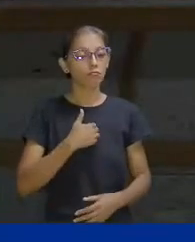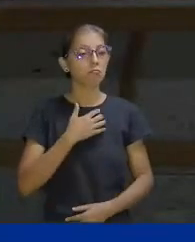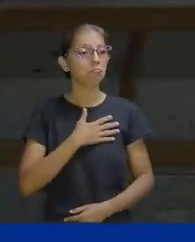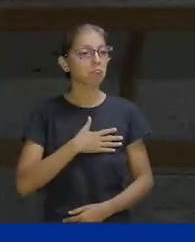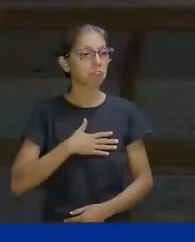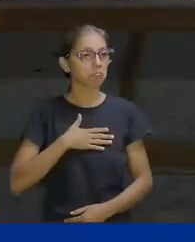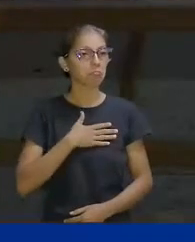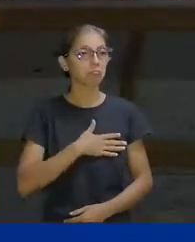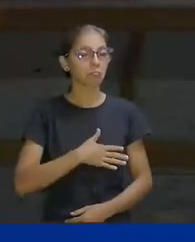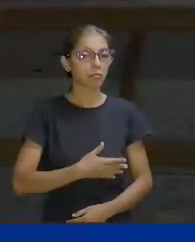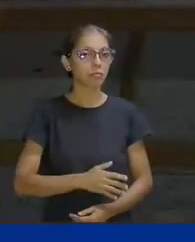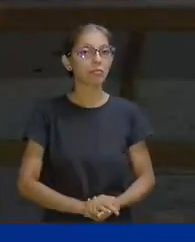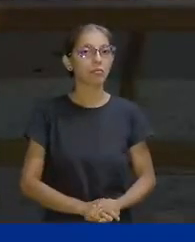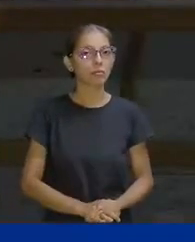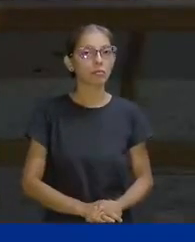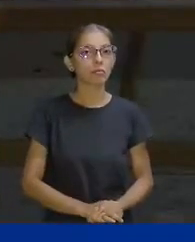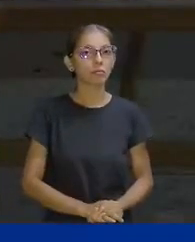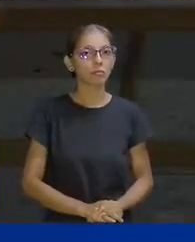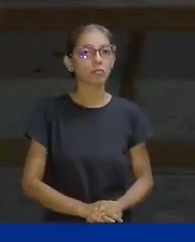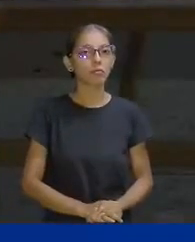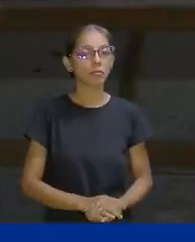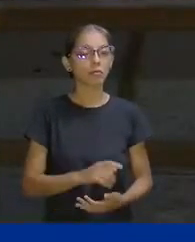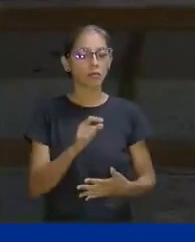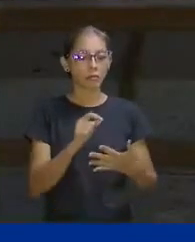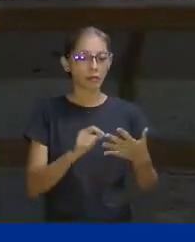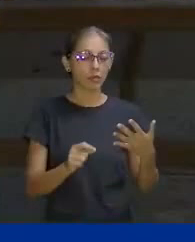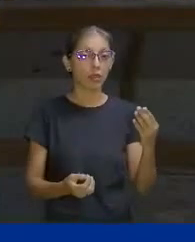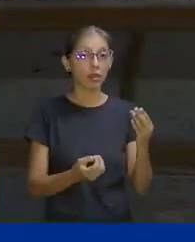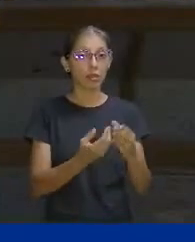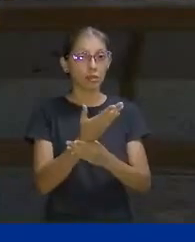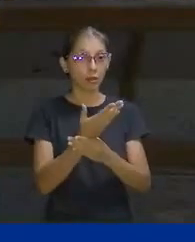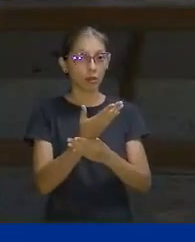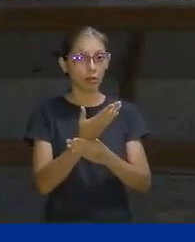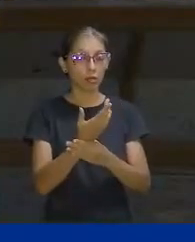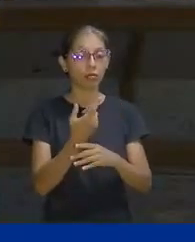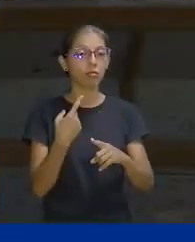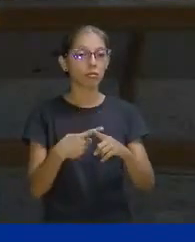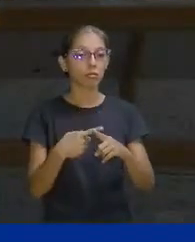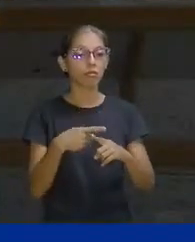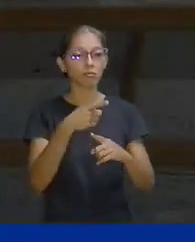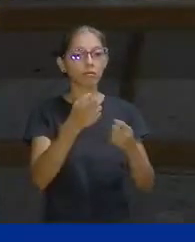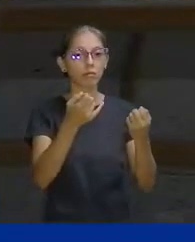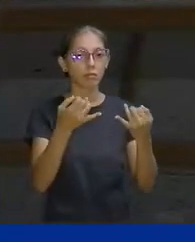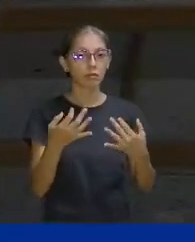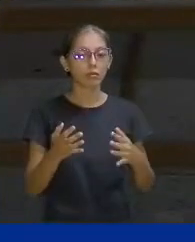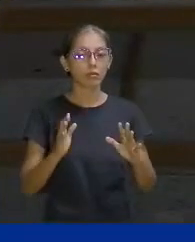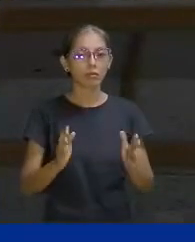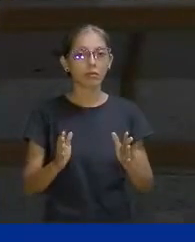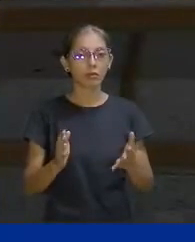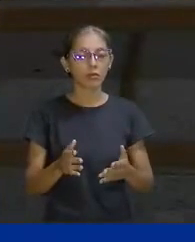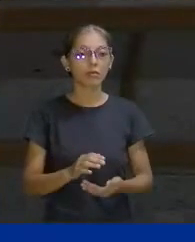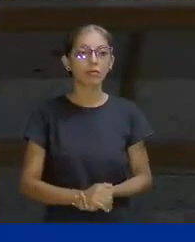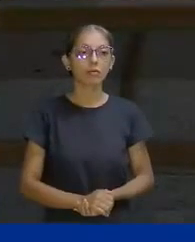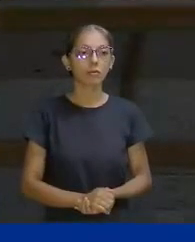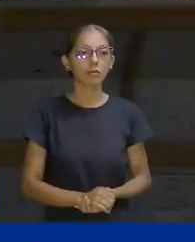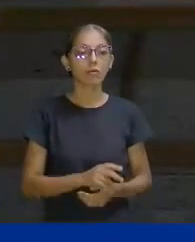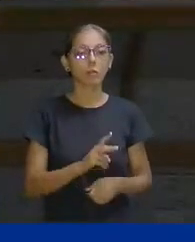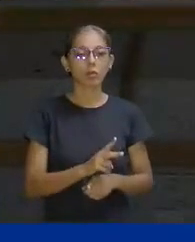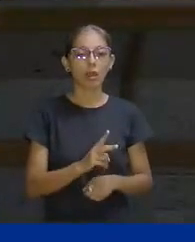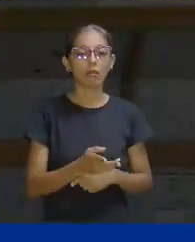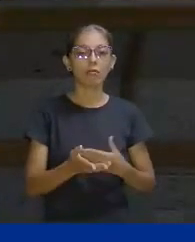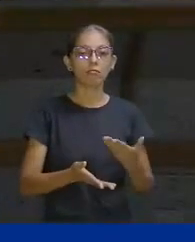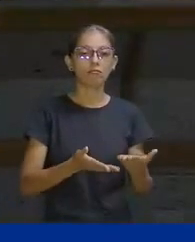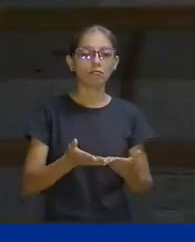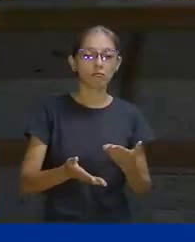de edição dessa resolução, porque, como Vossa Excelência já pontuou, a preservação do meio